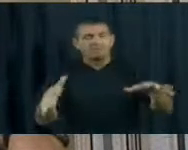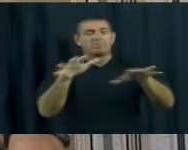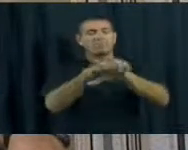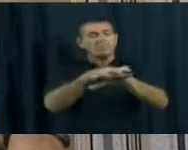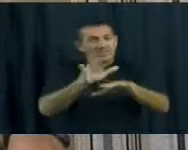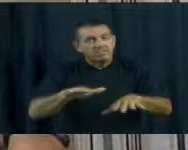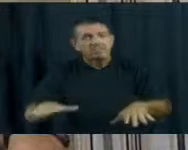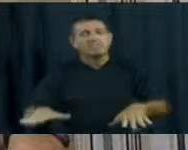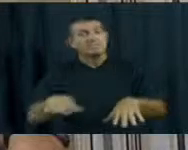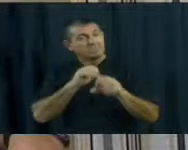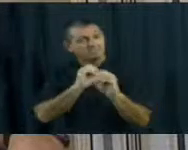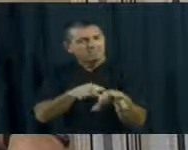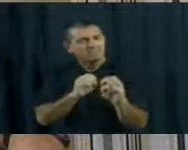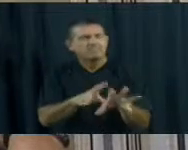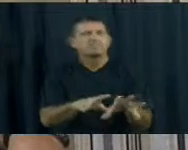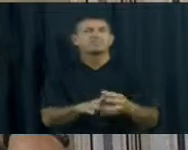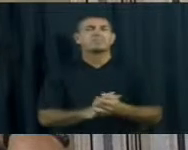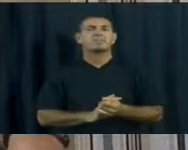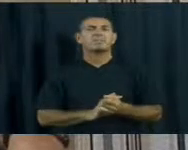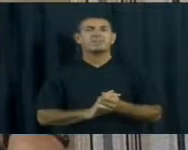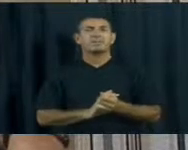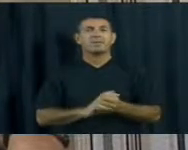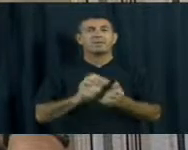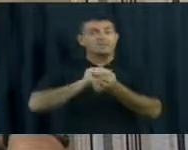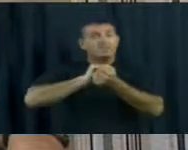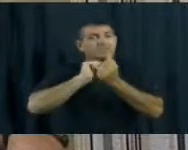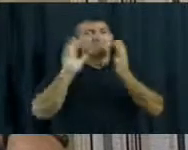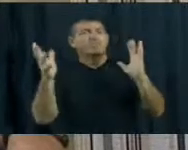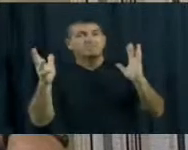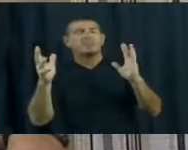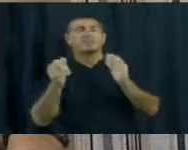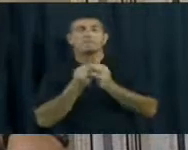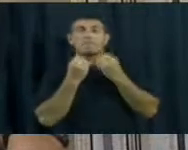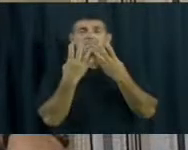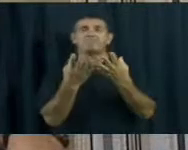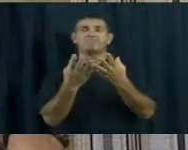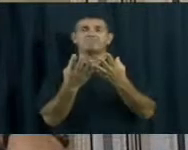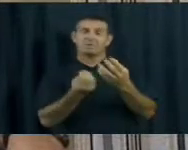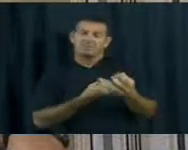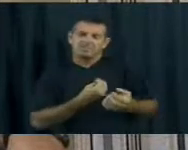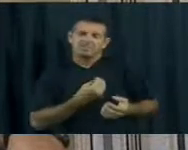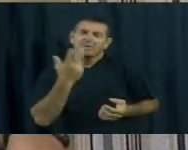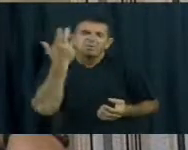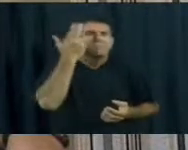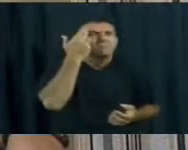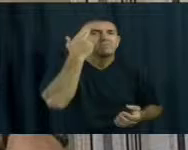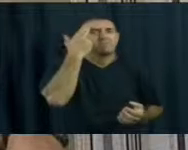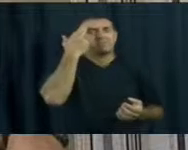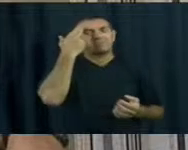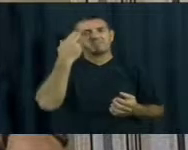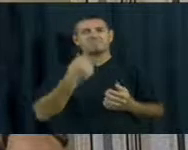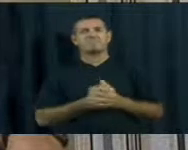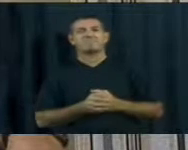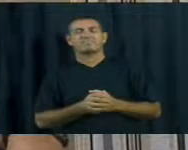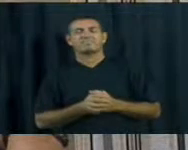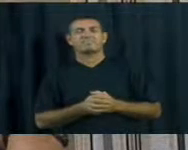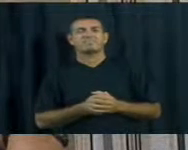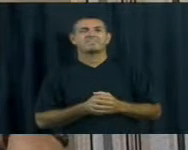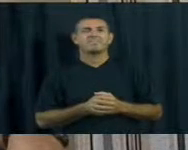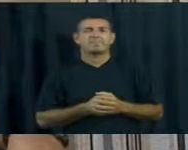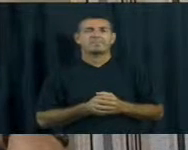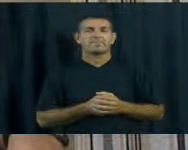dentro do ensino e possa se adaptar e seguir, né, toda a grade curricular.